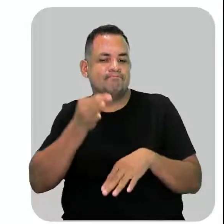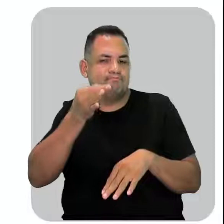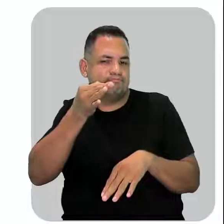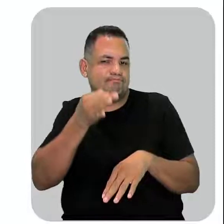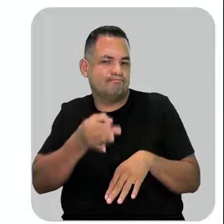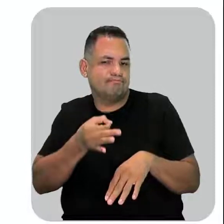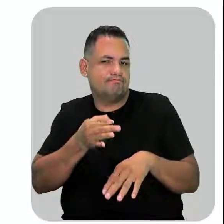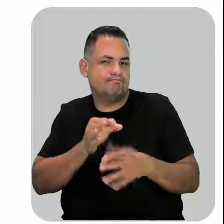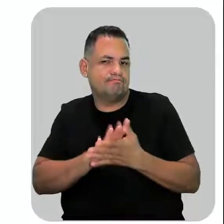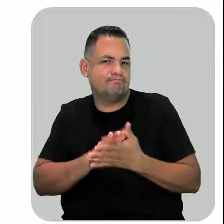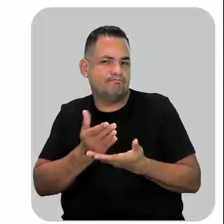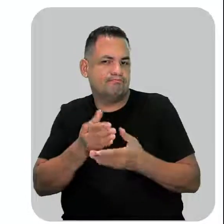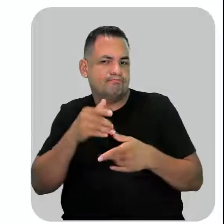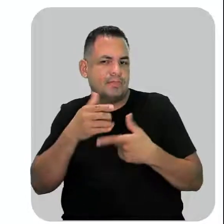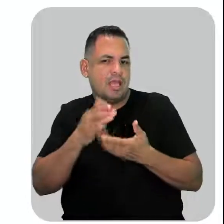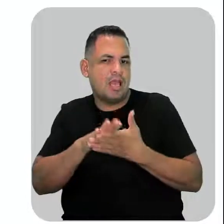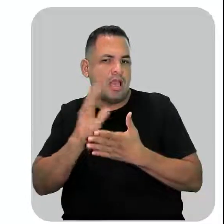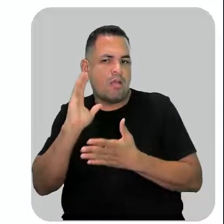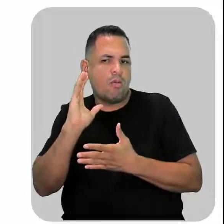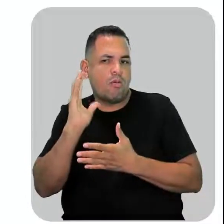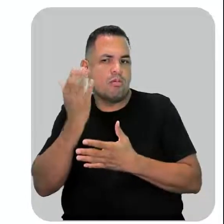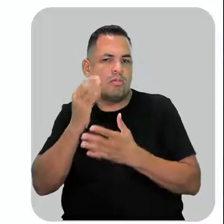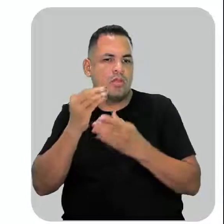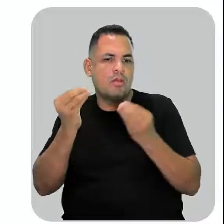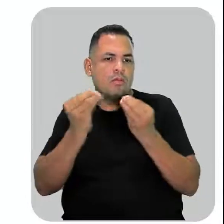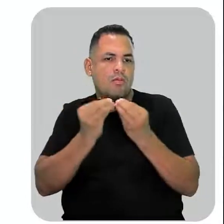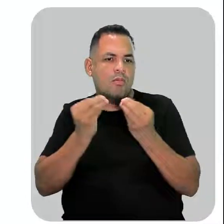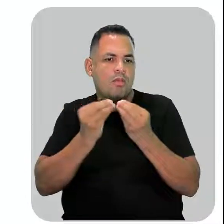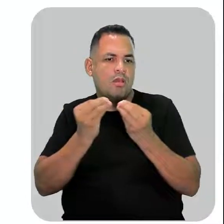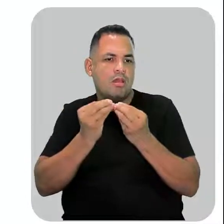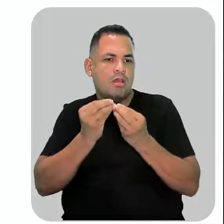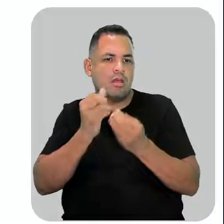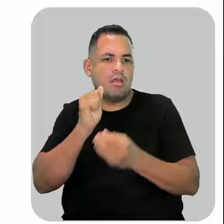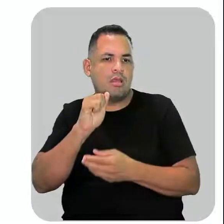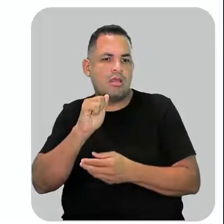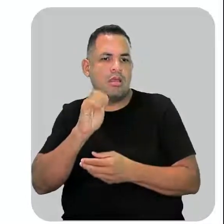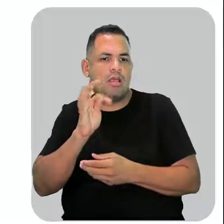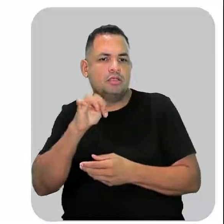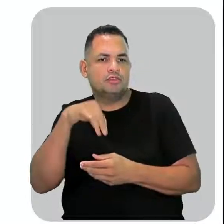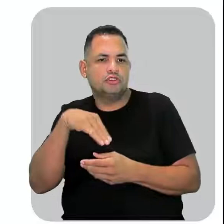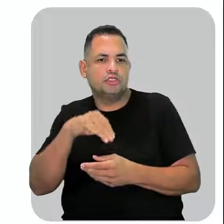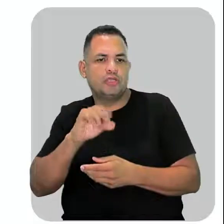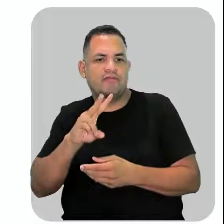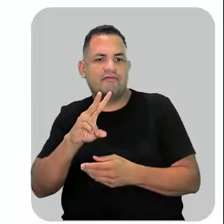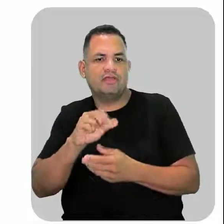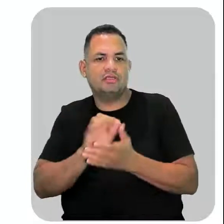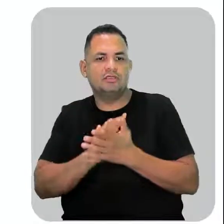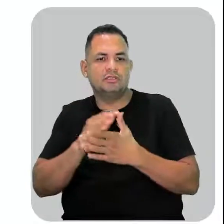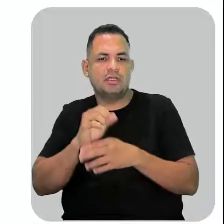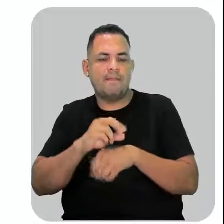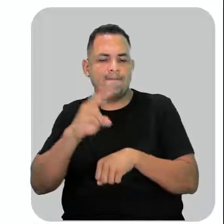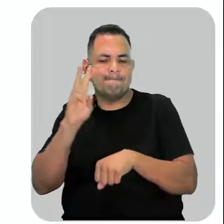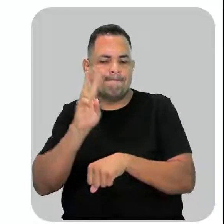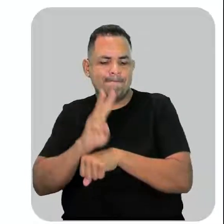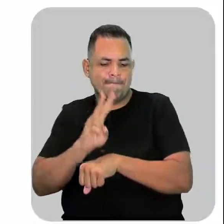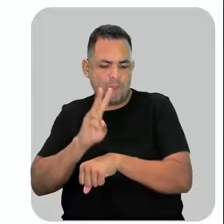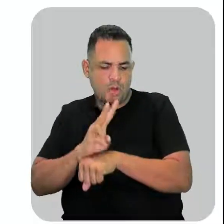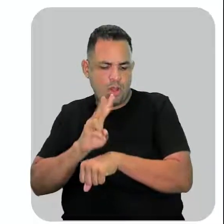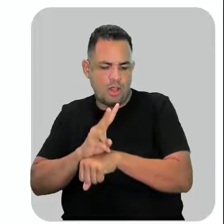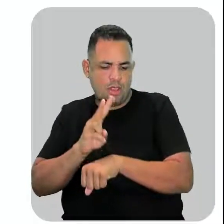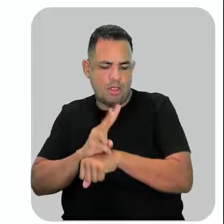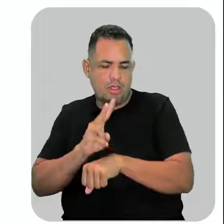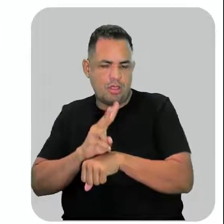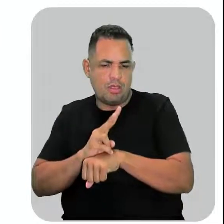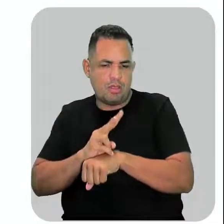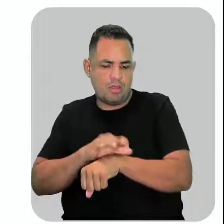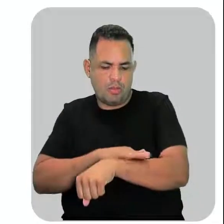para funcionar como molécula ativa de protetores solares? E aí você deve se pensar, se eu fizer um Enem desse e